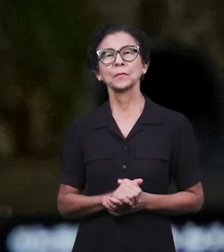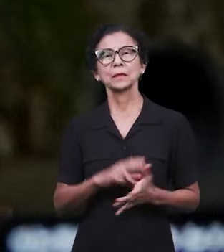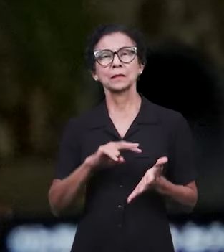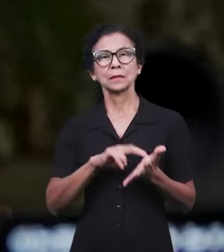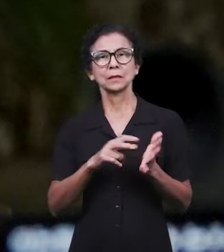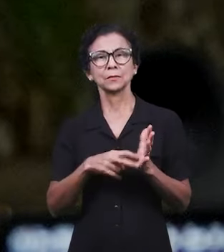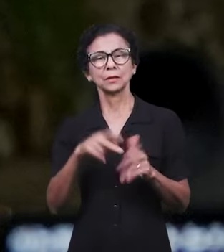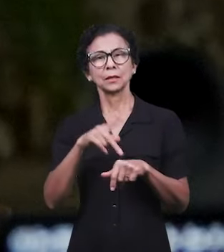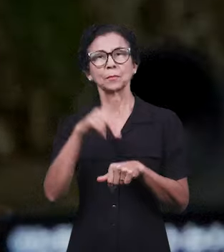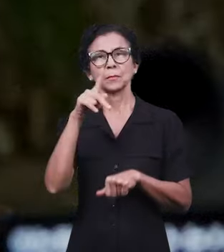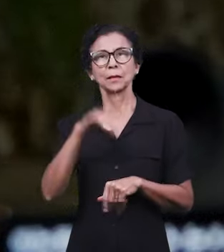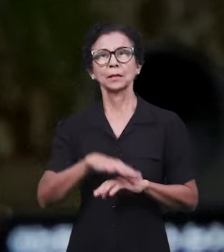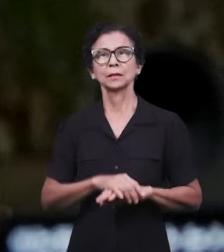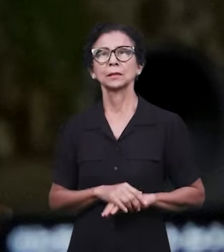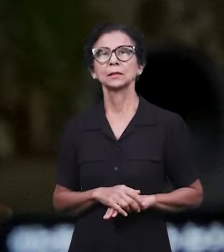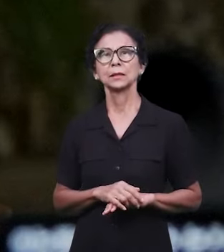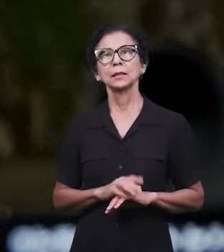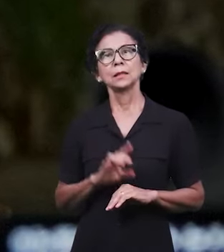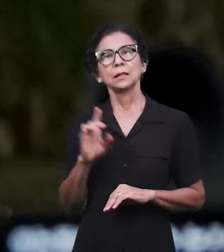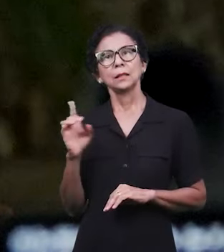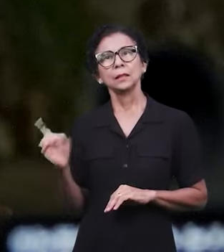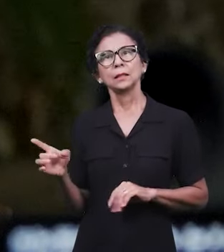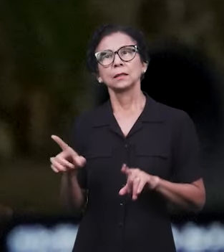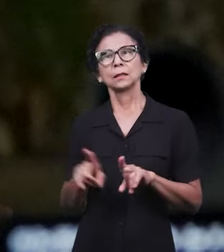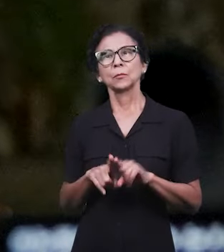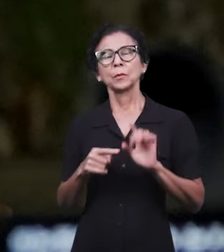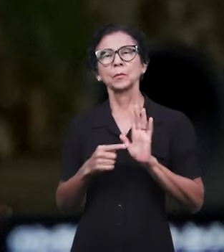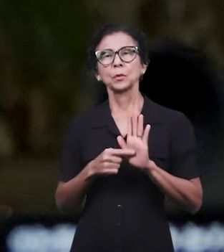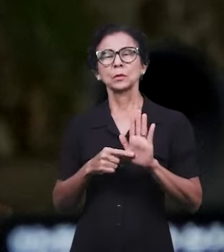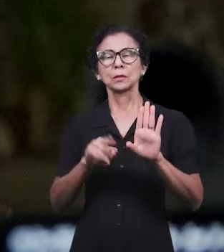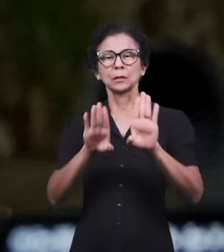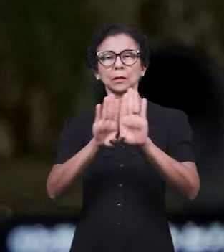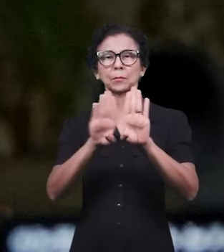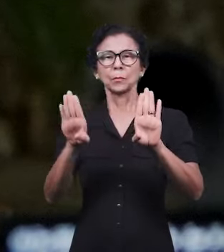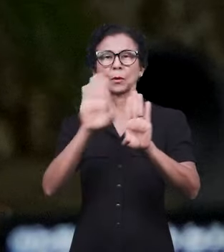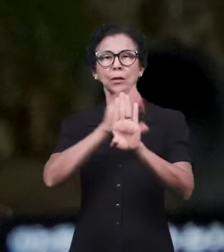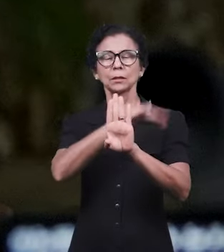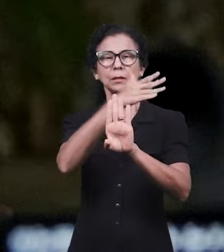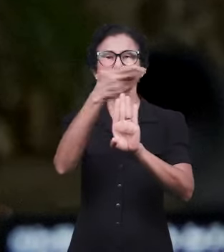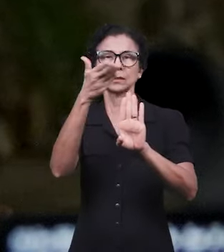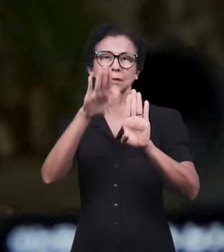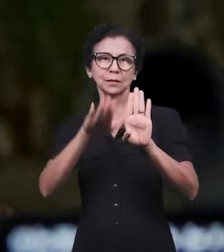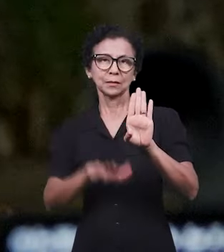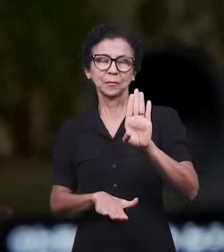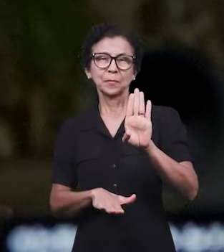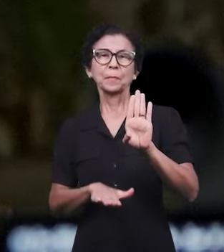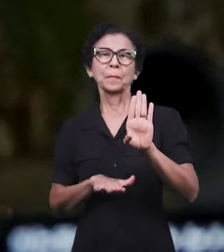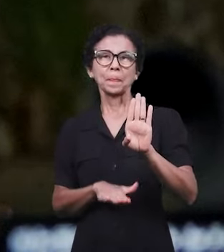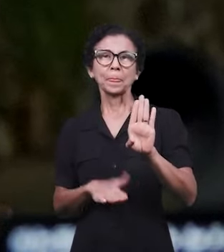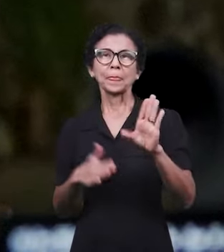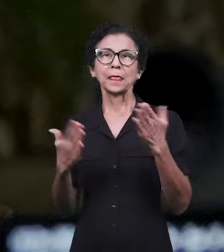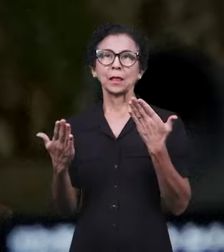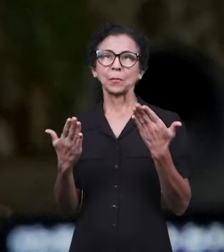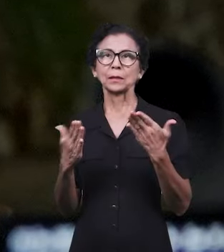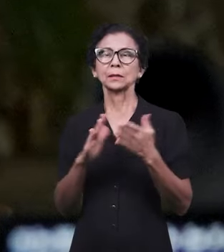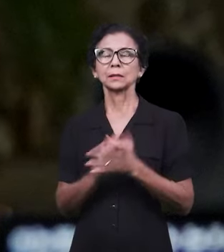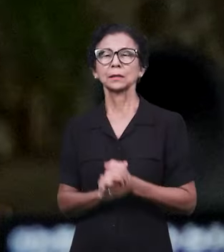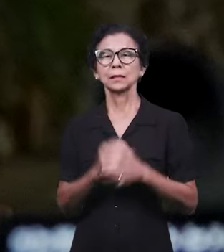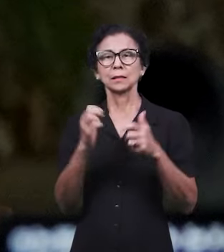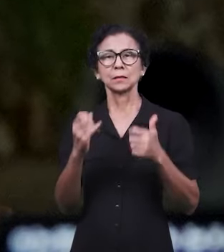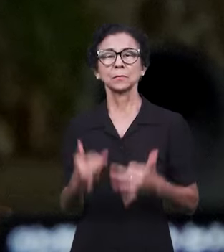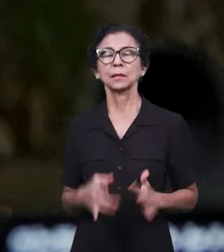conduz à eternidade. Não é o chocolate, não é o coelho, não é o ovo, não é a água, mas o sangue de